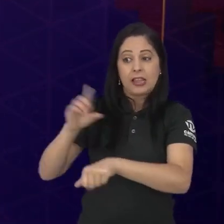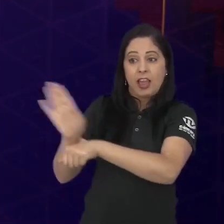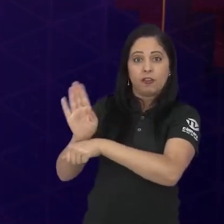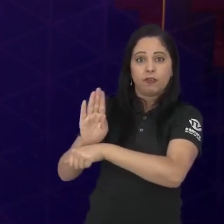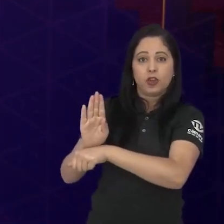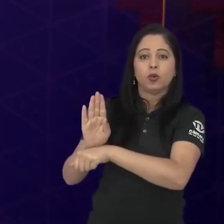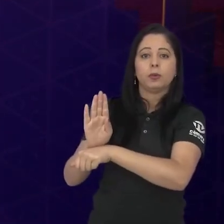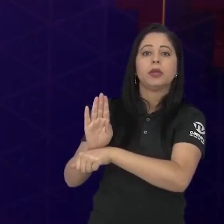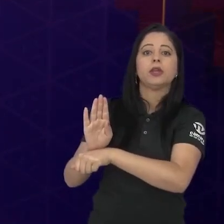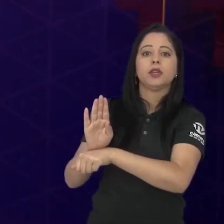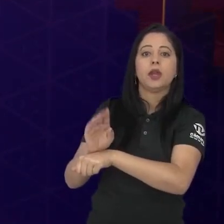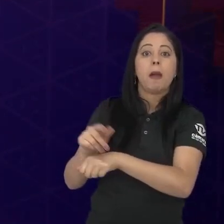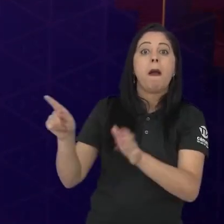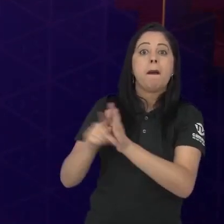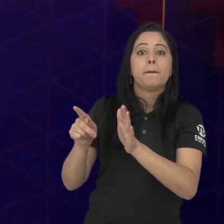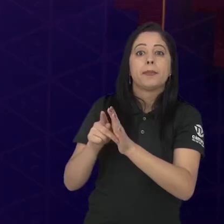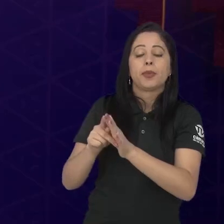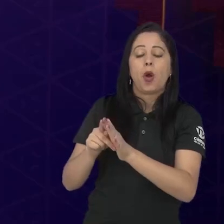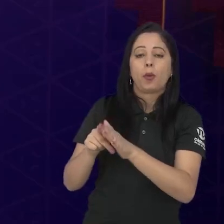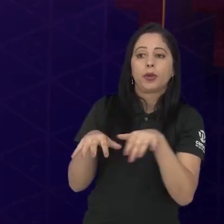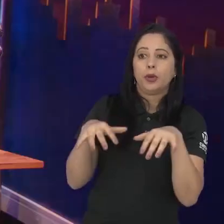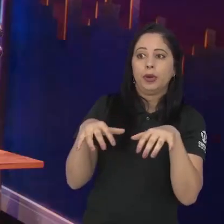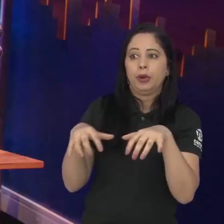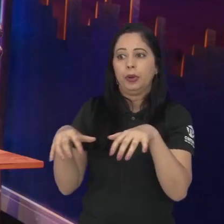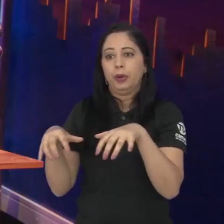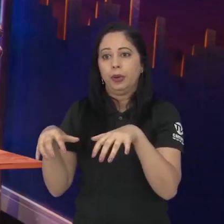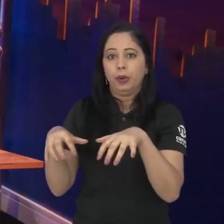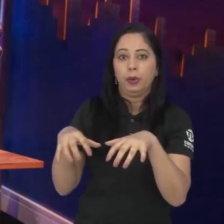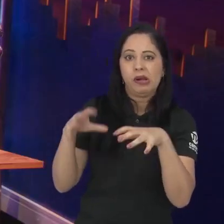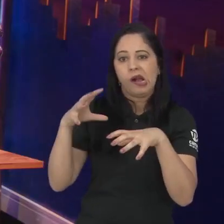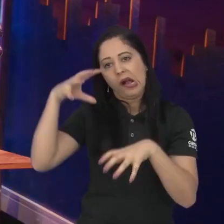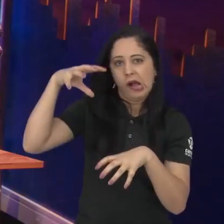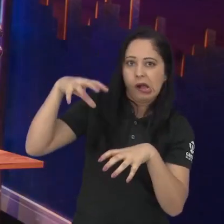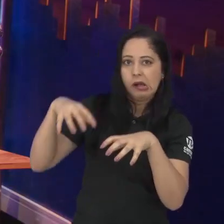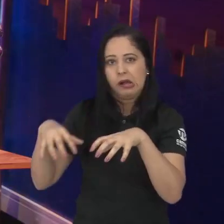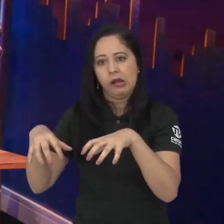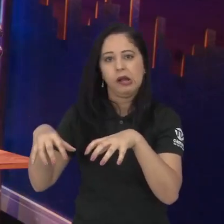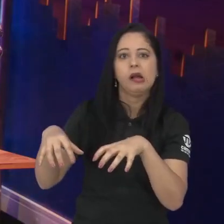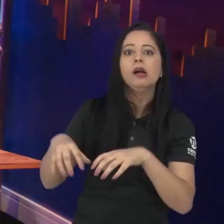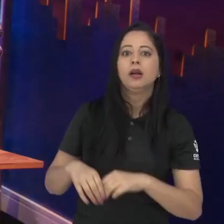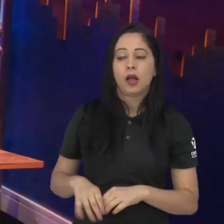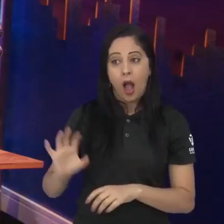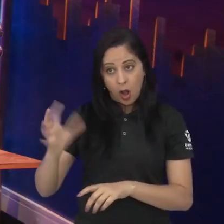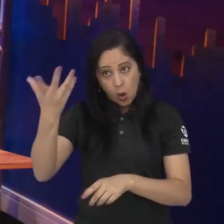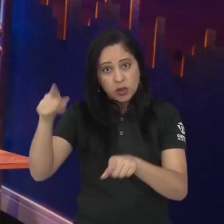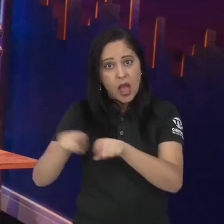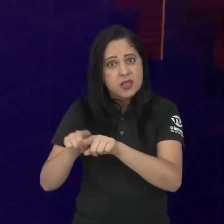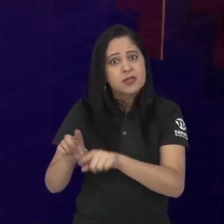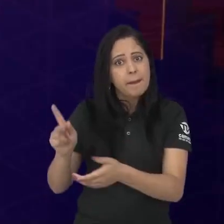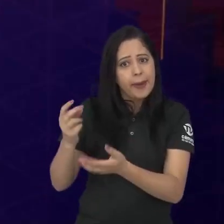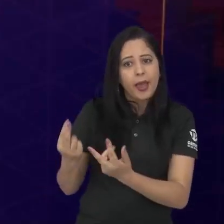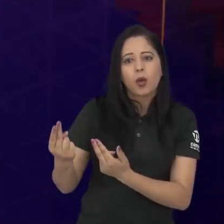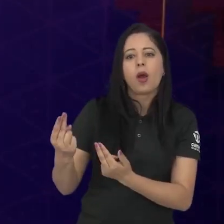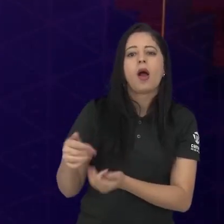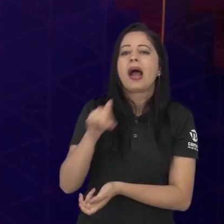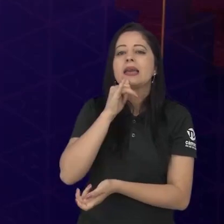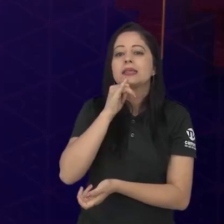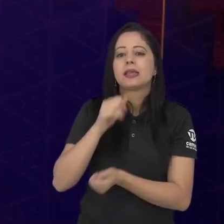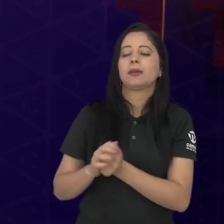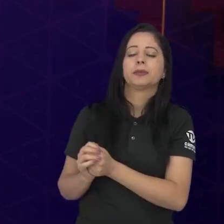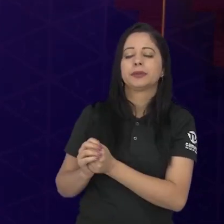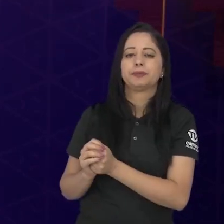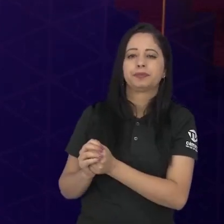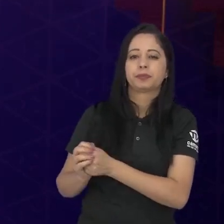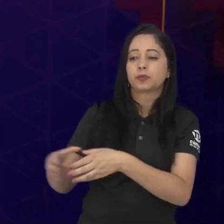também, né? Em Paciente 63 também, o maior caos foi social, né? Na obra lá da ficção, tipo... A